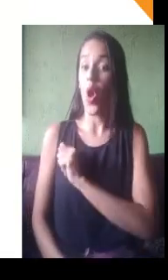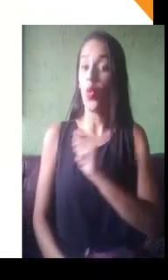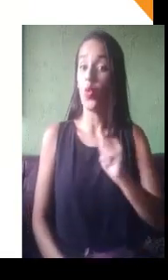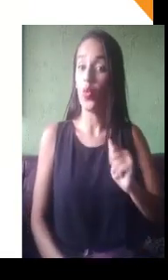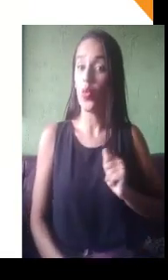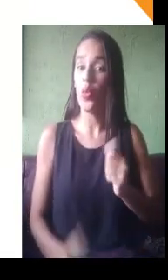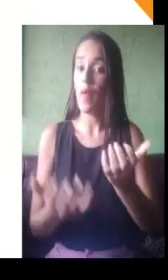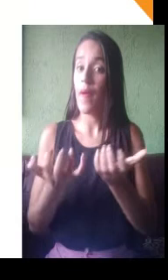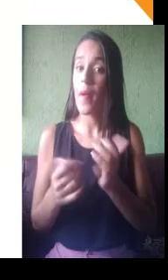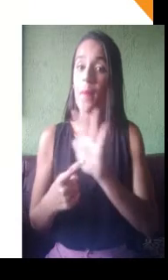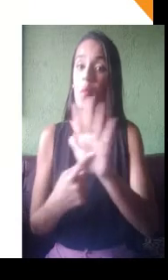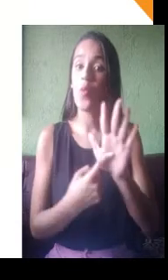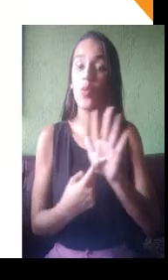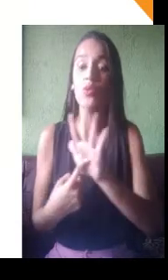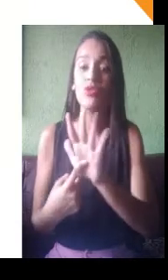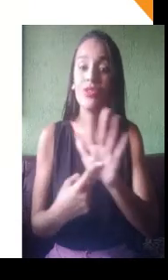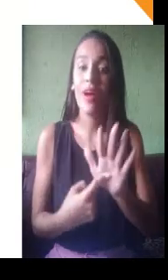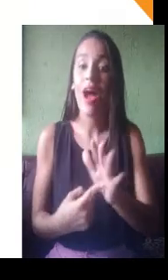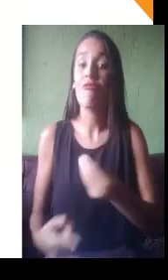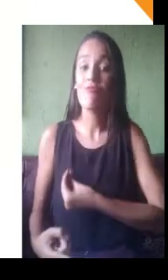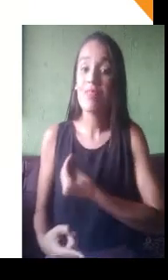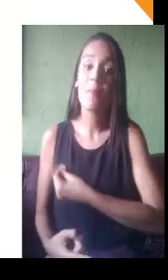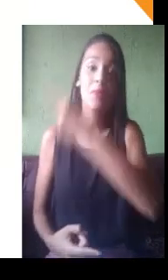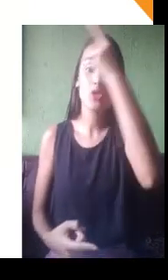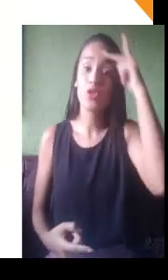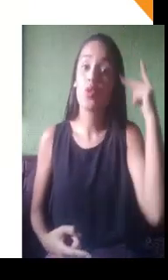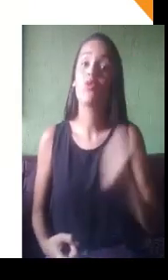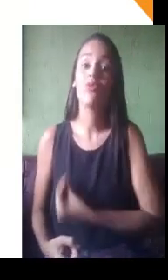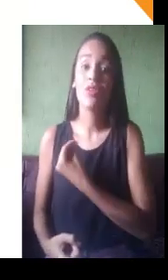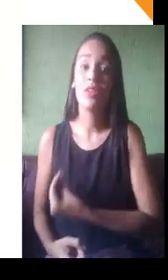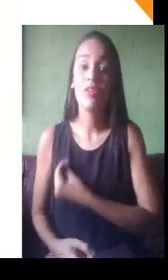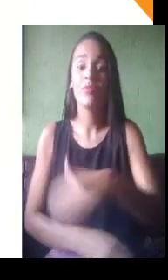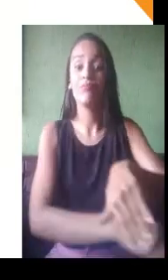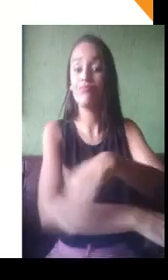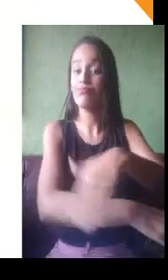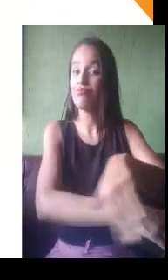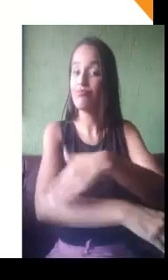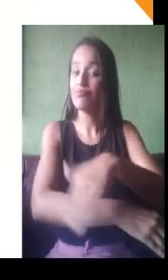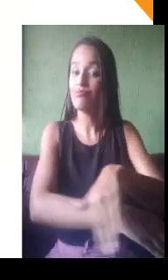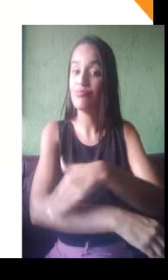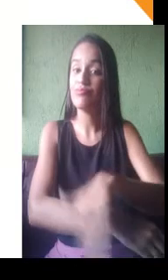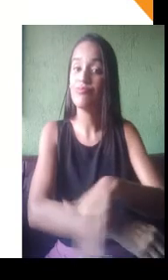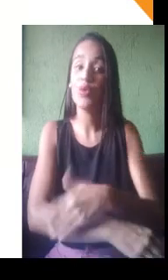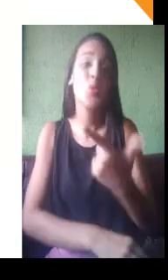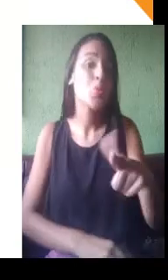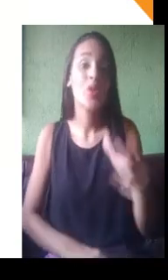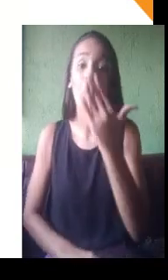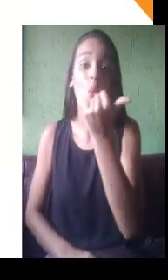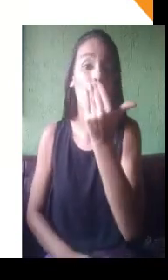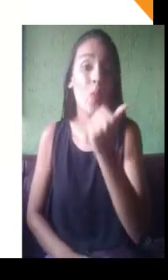tem como intenção ali denunciar as condições subhumanas que vivem os catadores de lixo, os moradores de rua, as pessoas que,